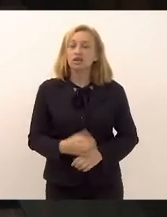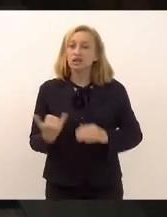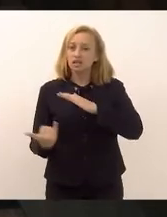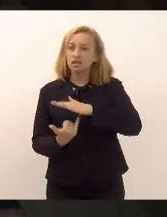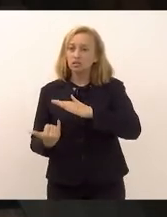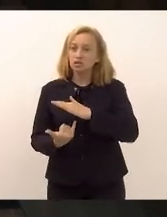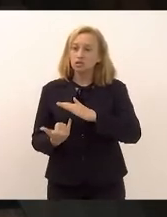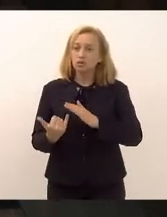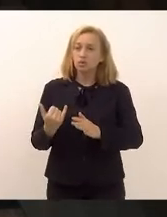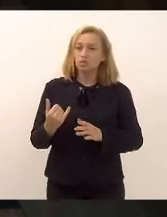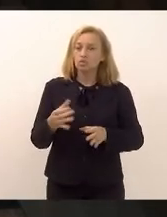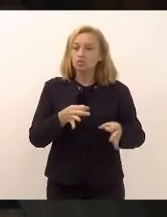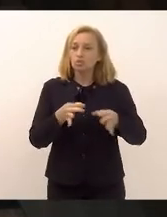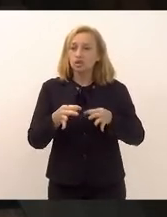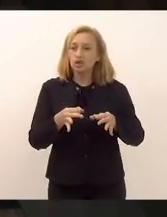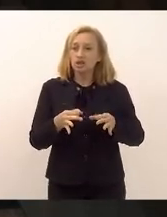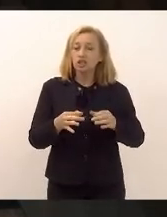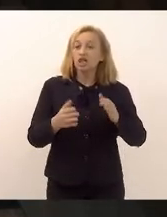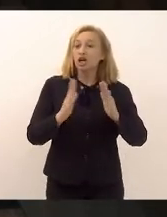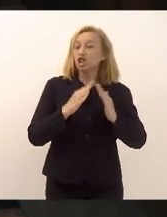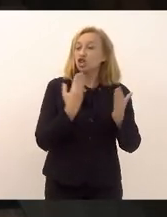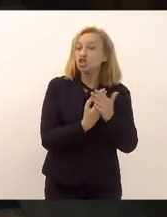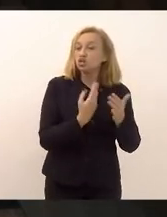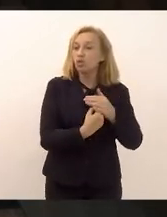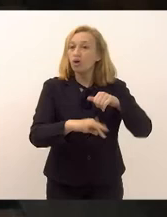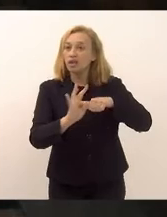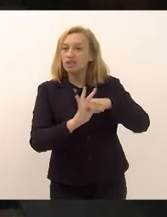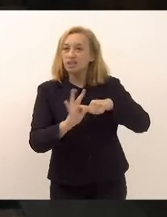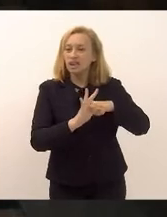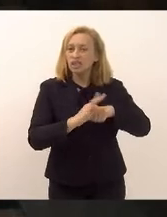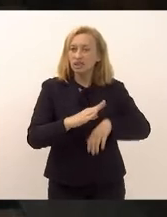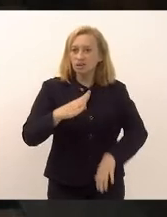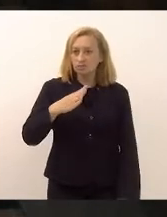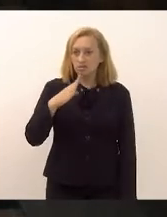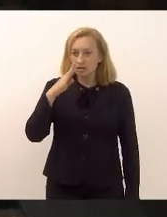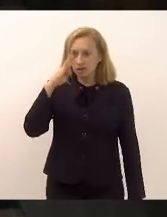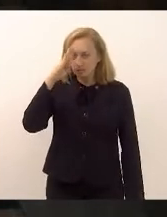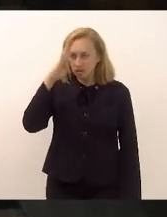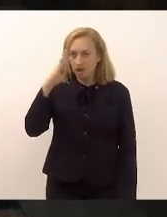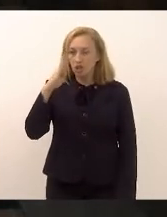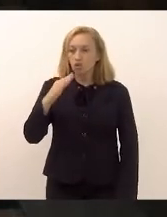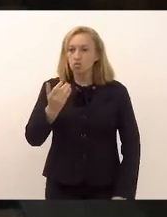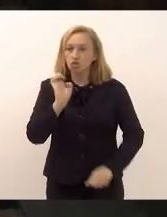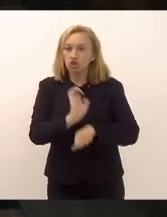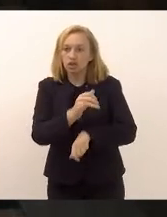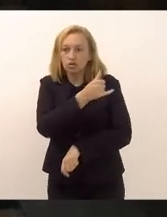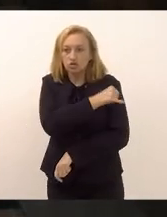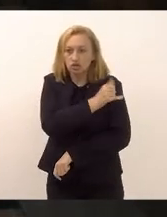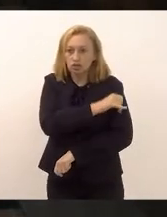do programa Escolas Técnicas Cívico-Militares no Estado do Rio de Janeiro,